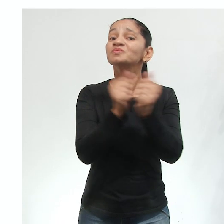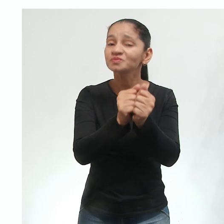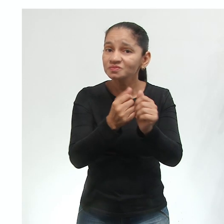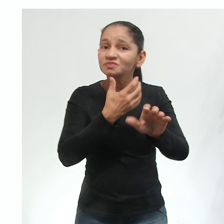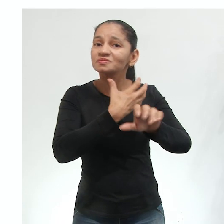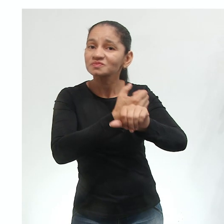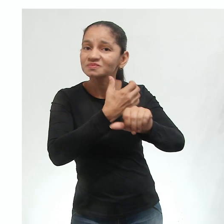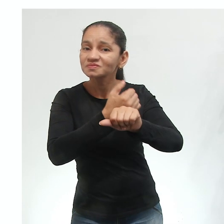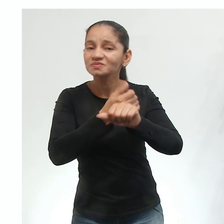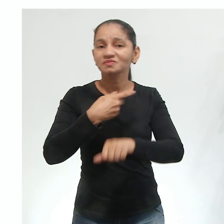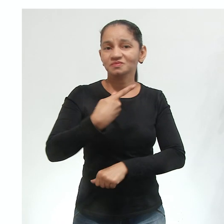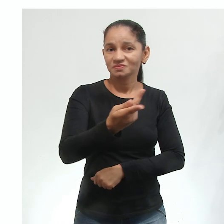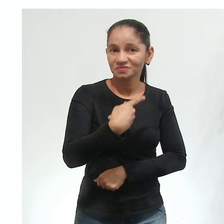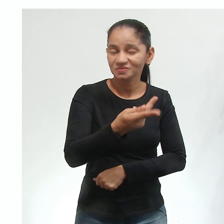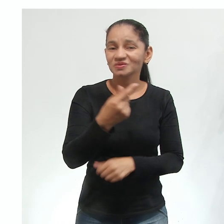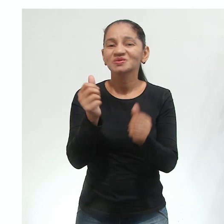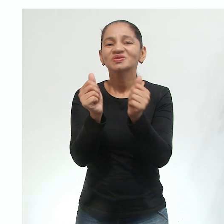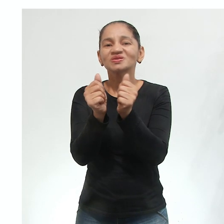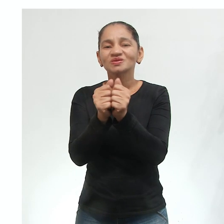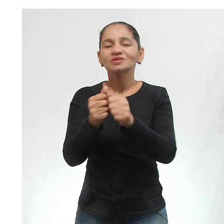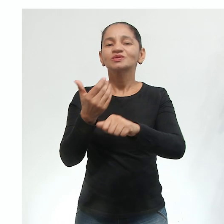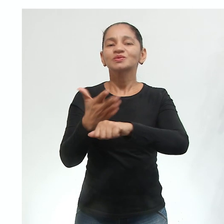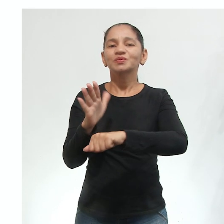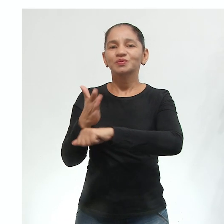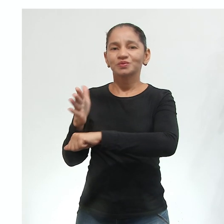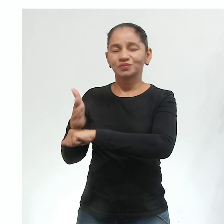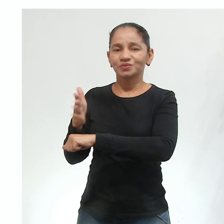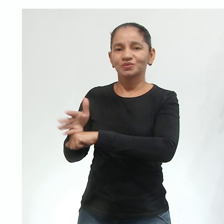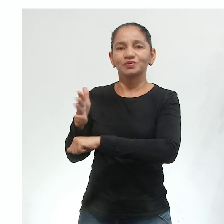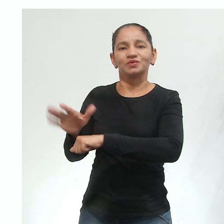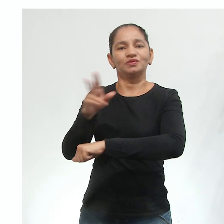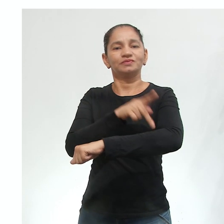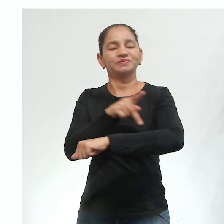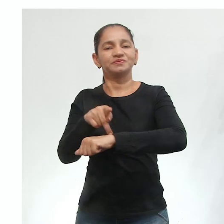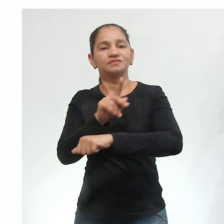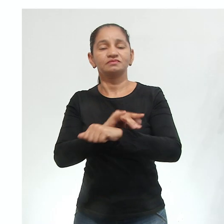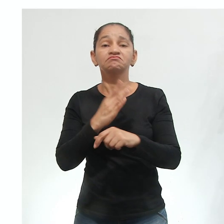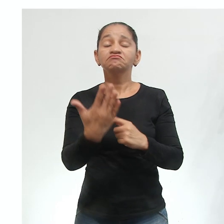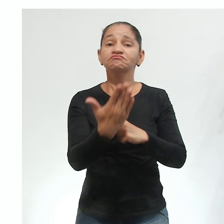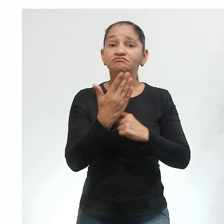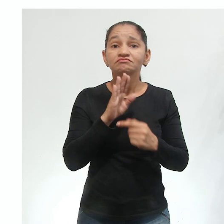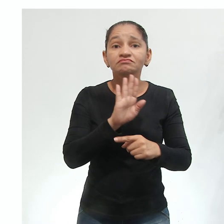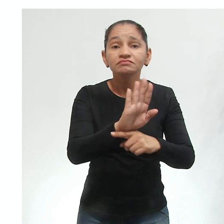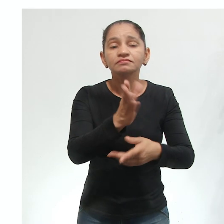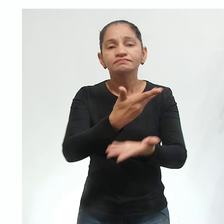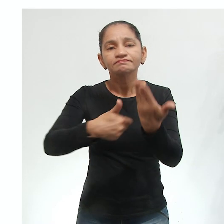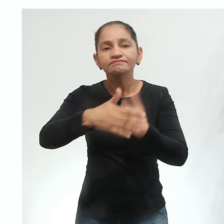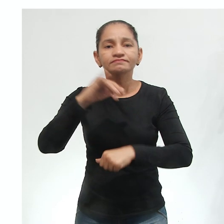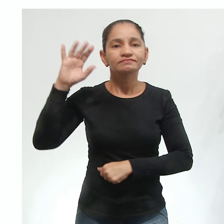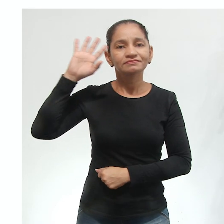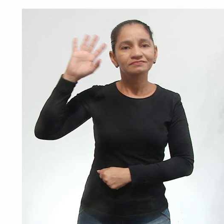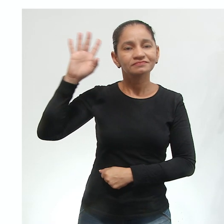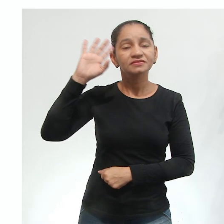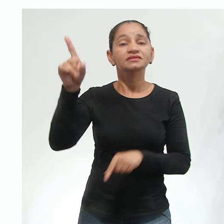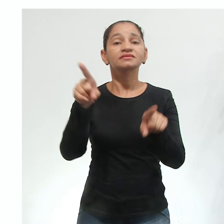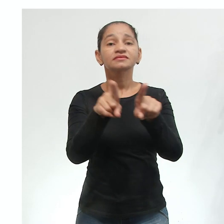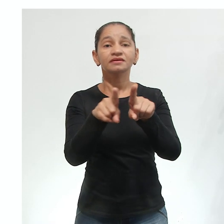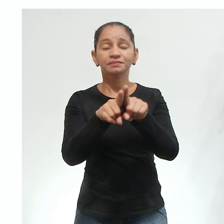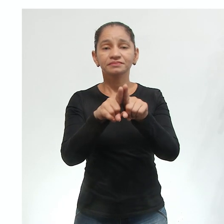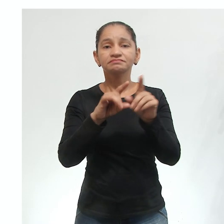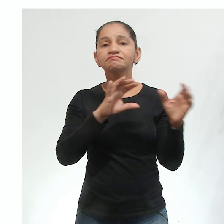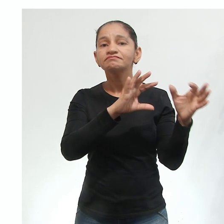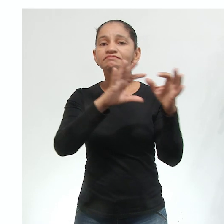conjunta, conhecimentos que transformem a prática pedagógica e contribuam para essa educação reflexiva